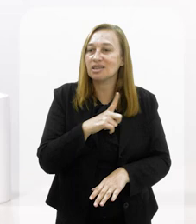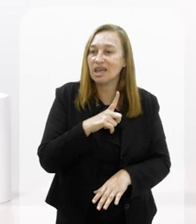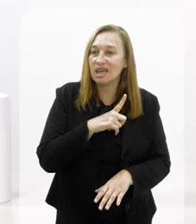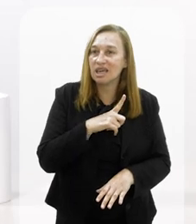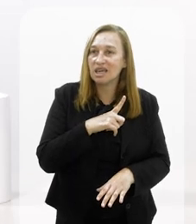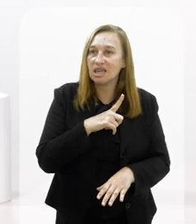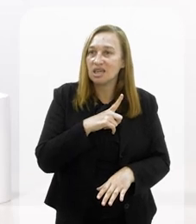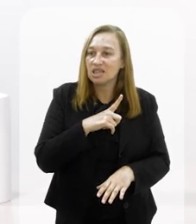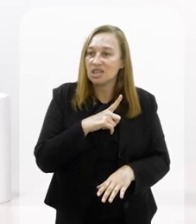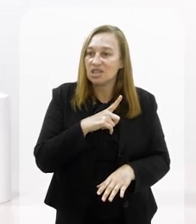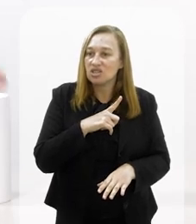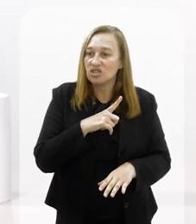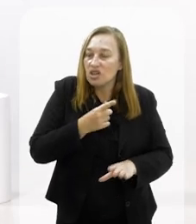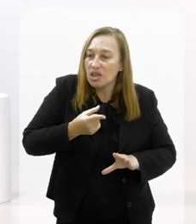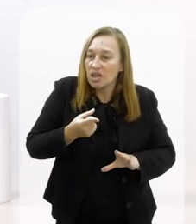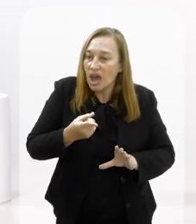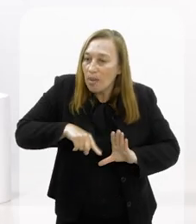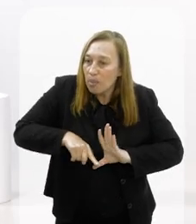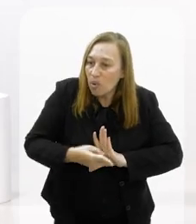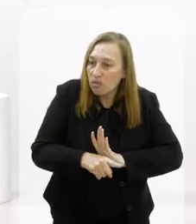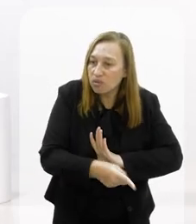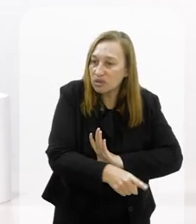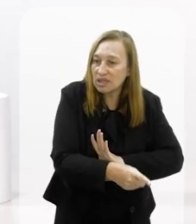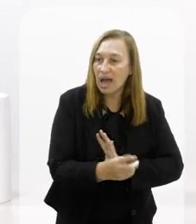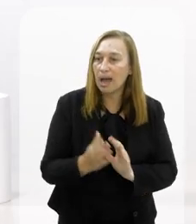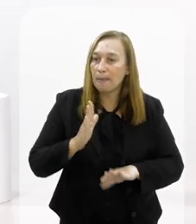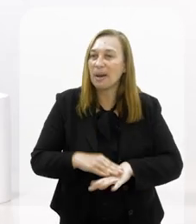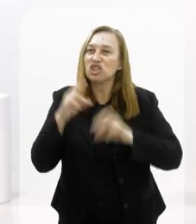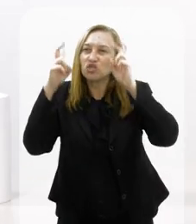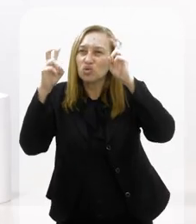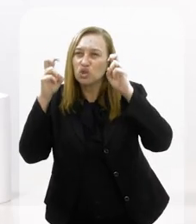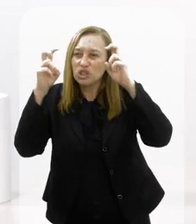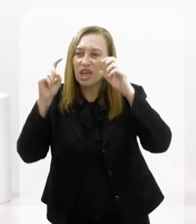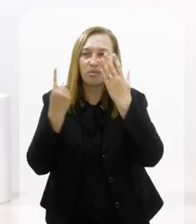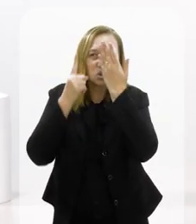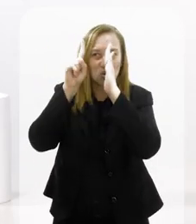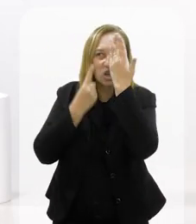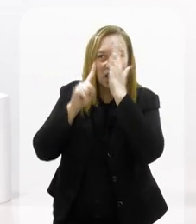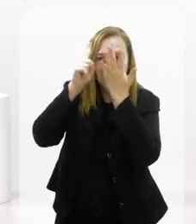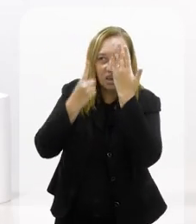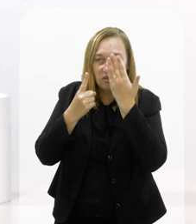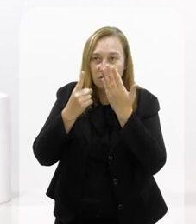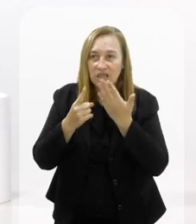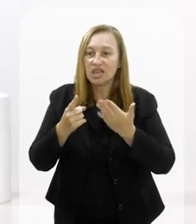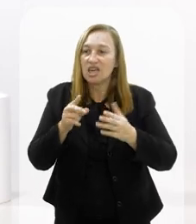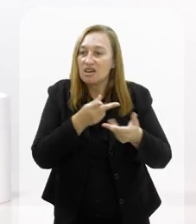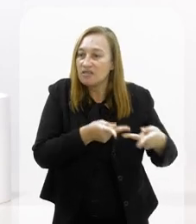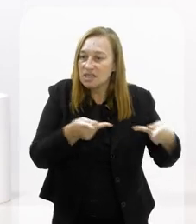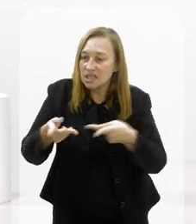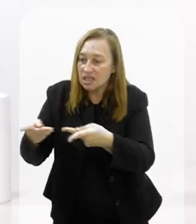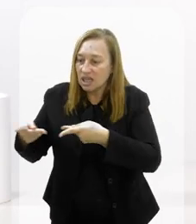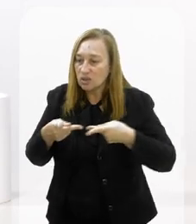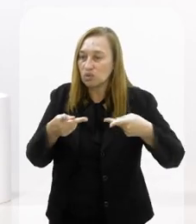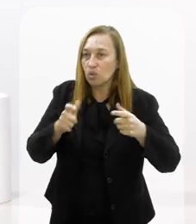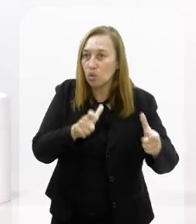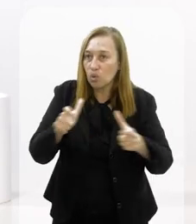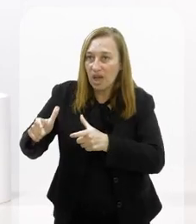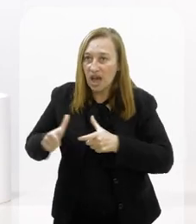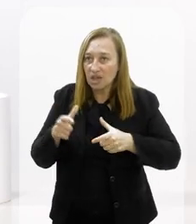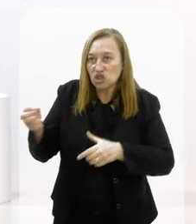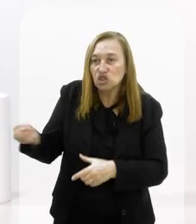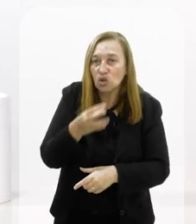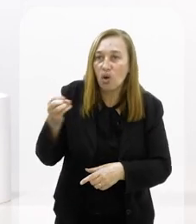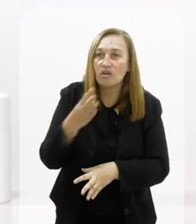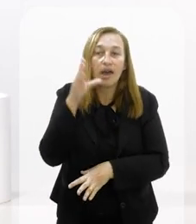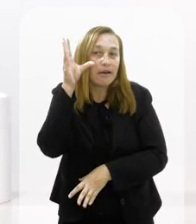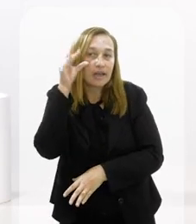oportunidade de furar essa bolha do carnaval Eh esses temas estão nos levando para lugares cada vez mais novos